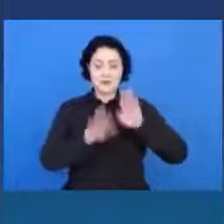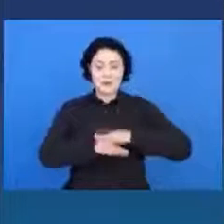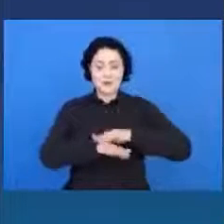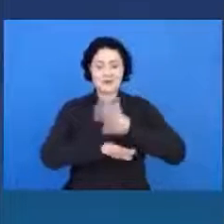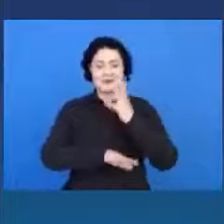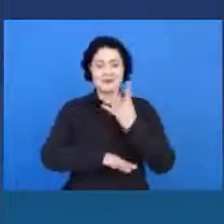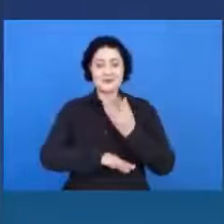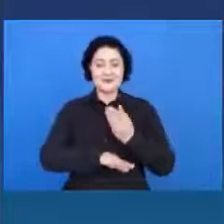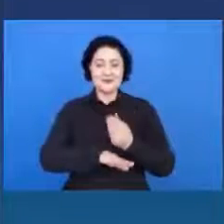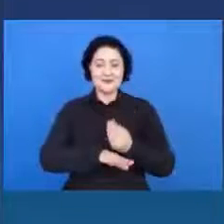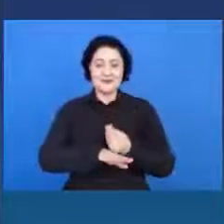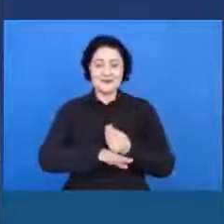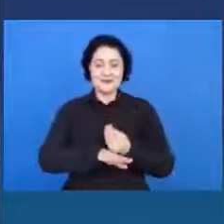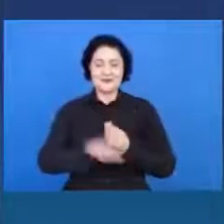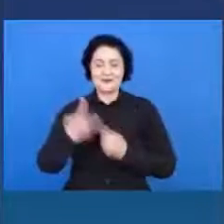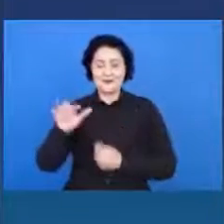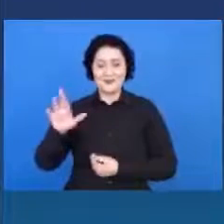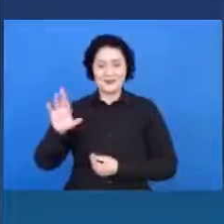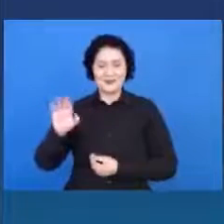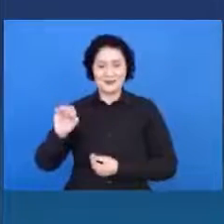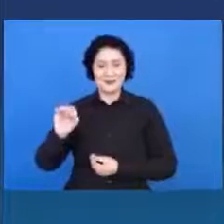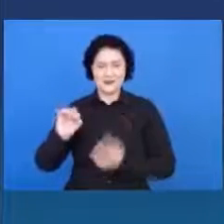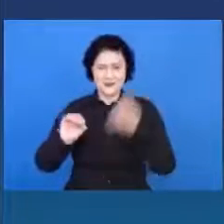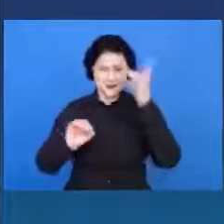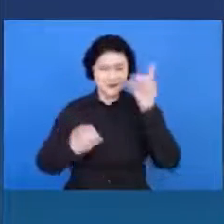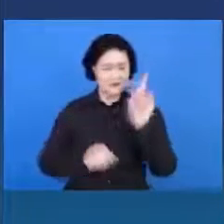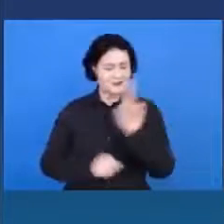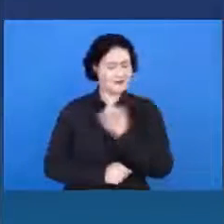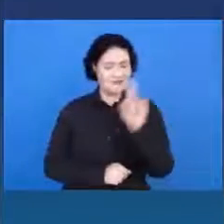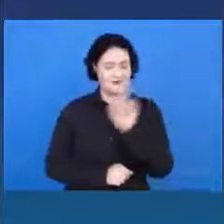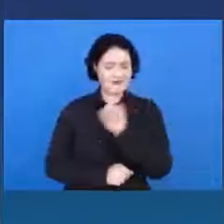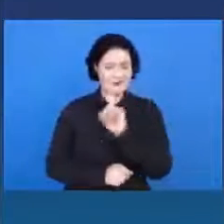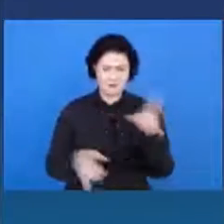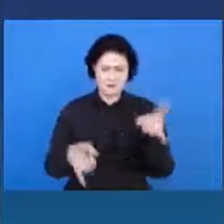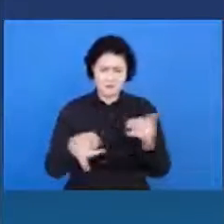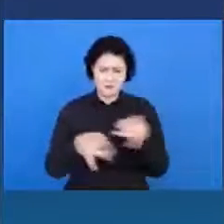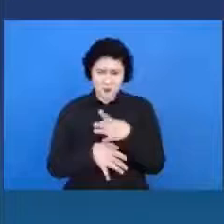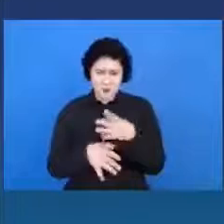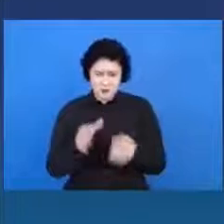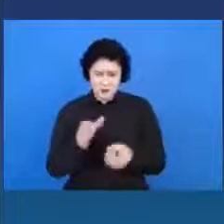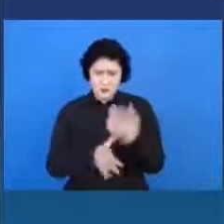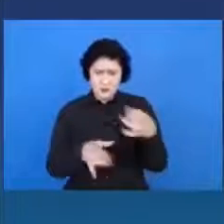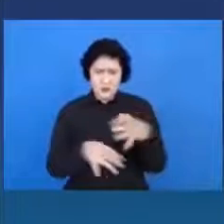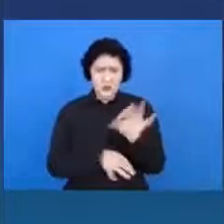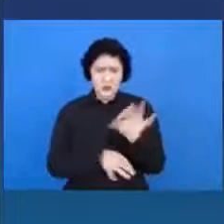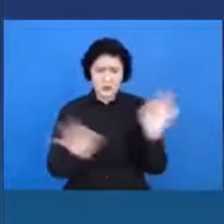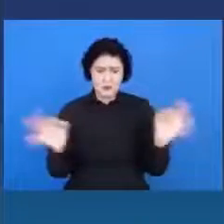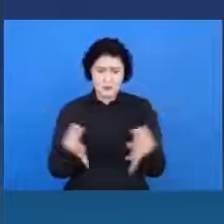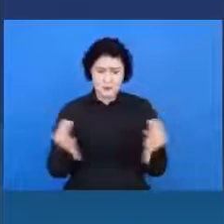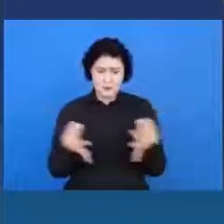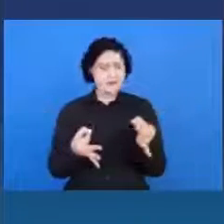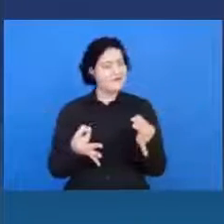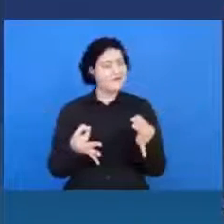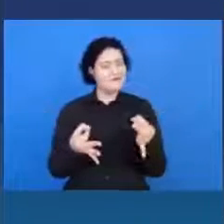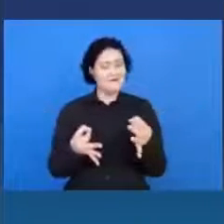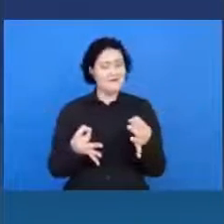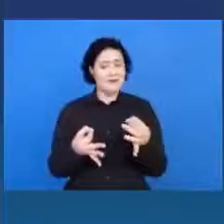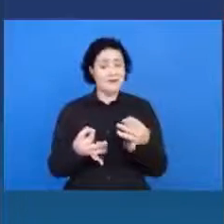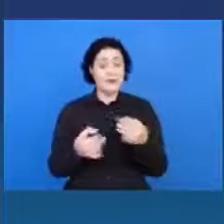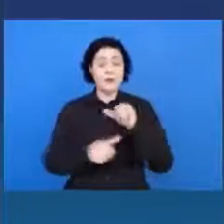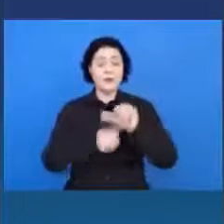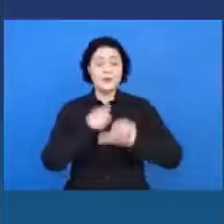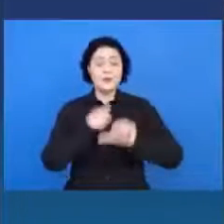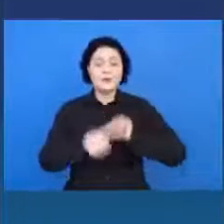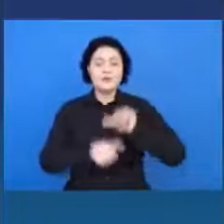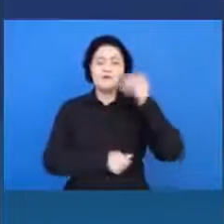Espírita é nada é fácil ou nasci pronto perfeito o programa passou por